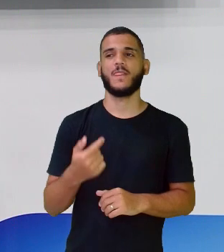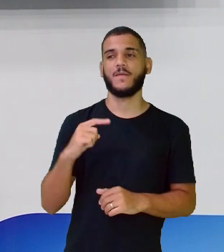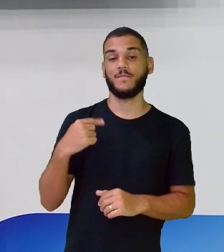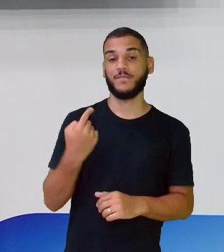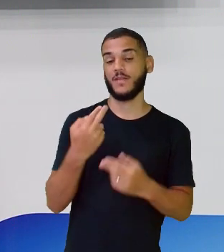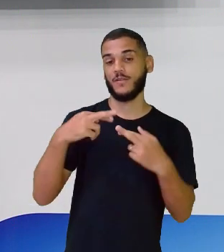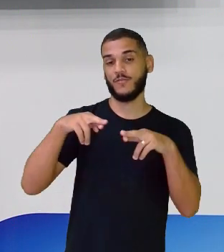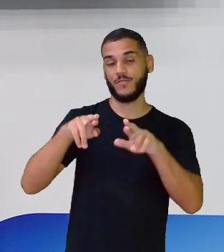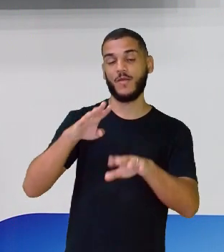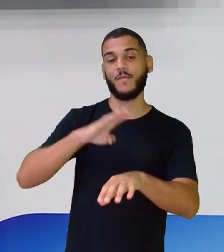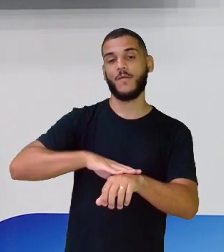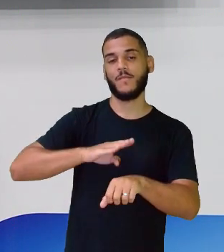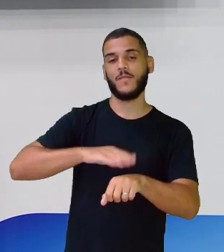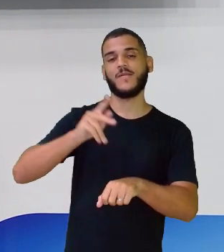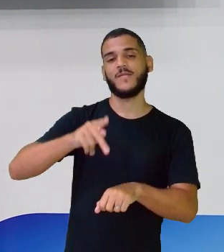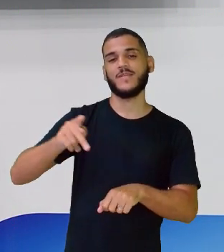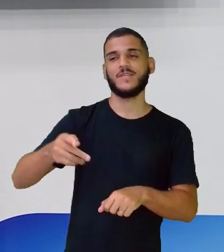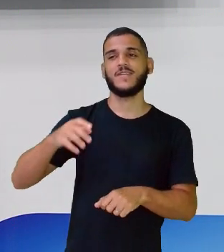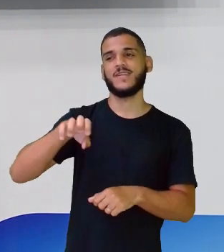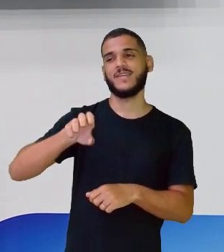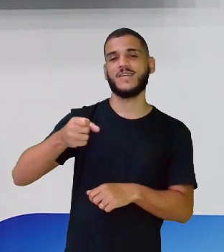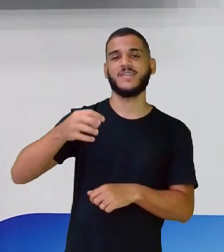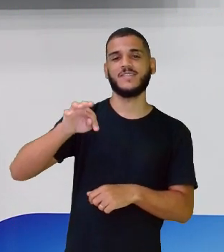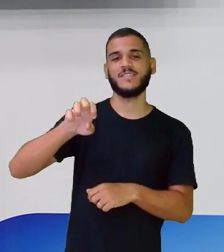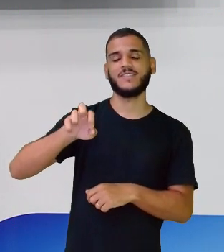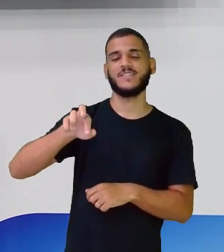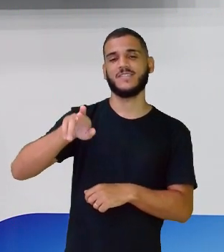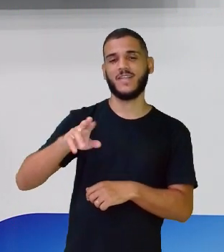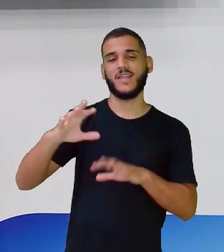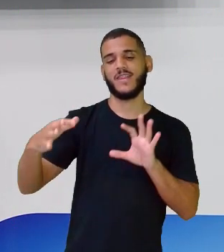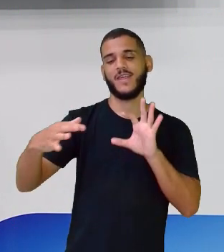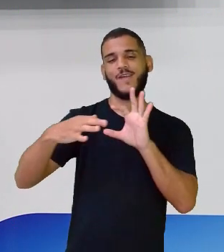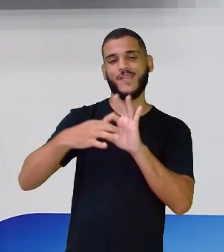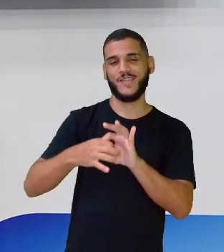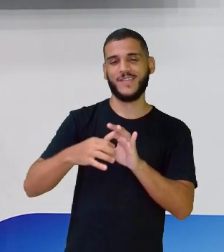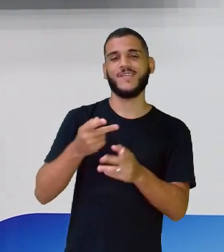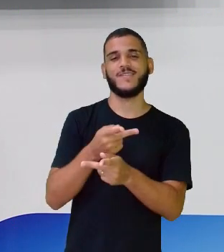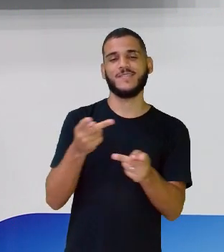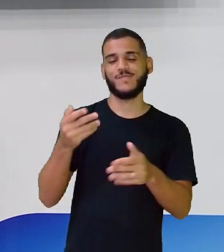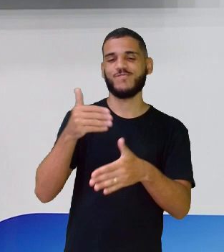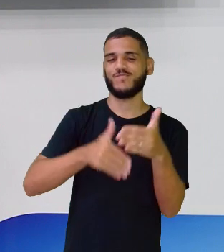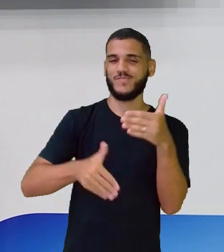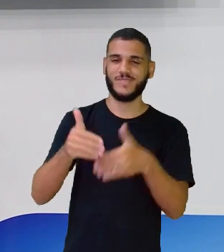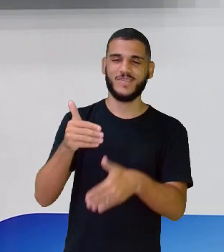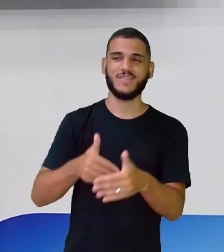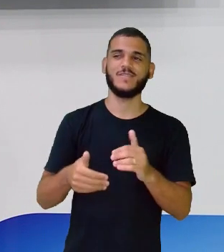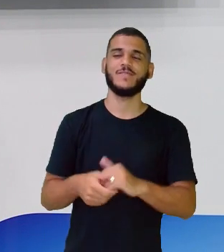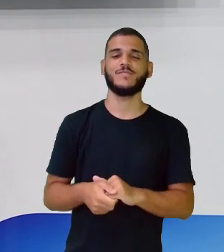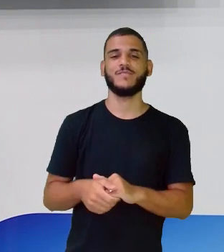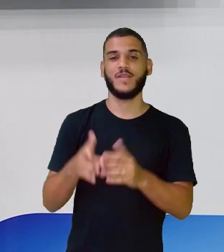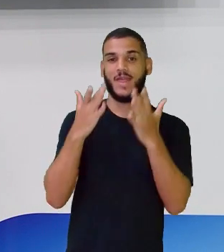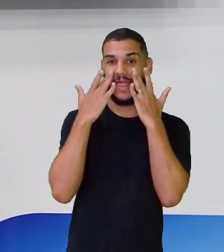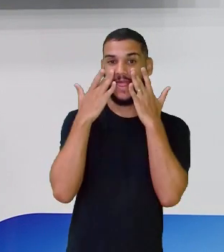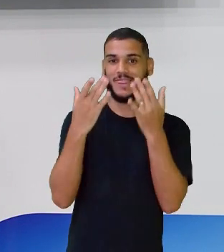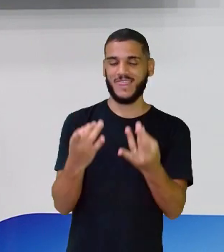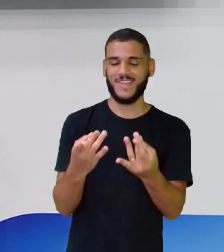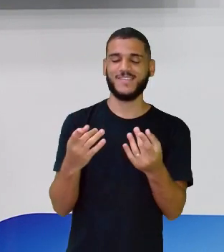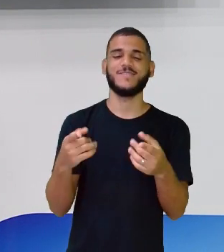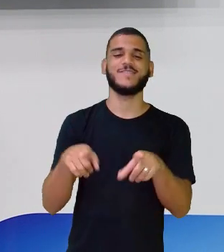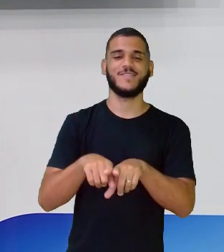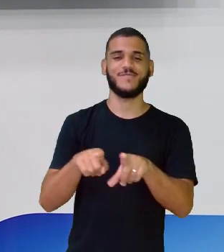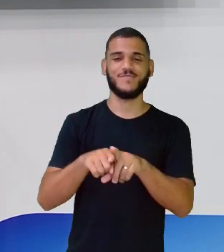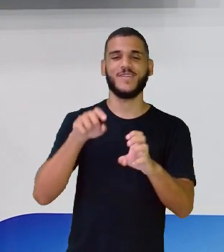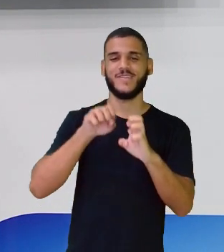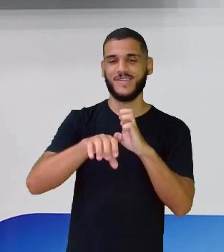o próximo momento com a professora Esté, que está aí conectada junto com vocês, participando. Fica ligadinho aí no Educa